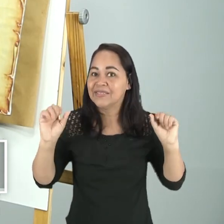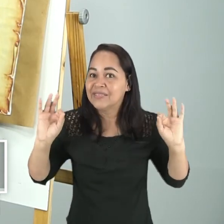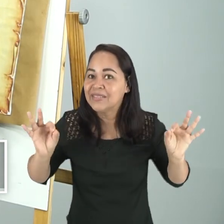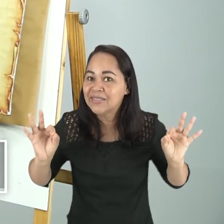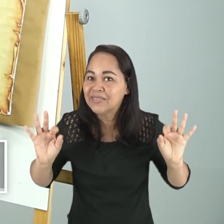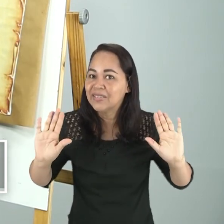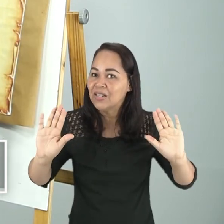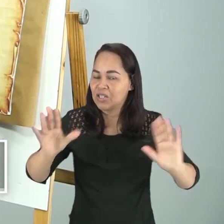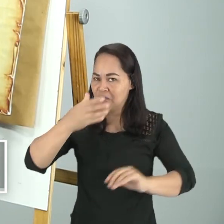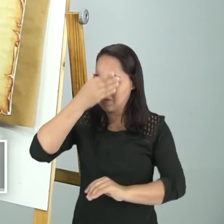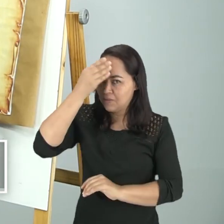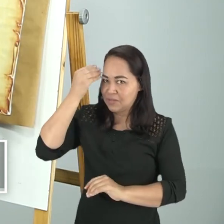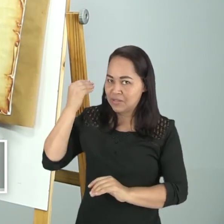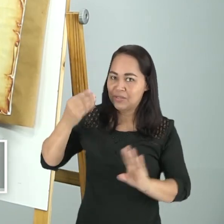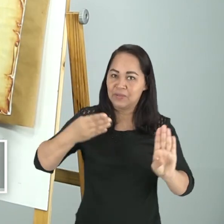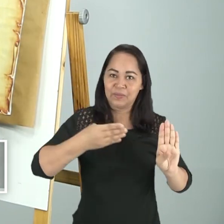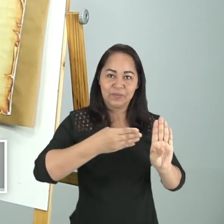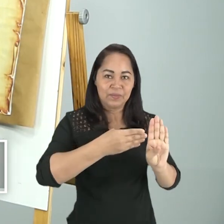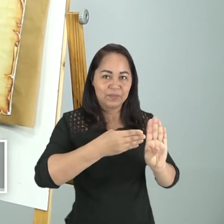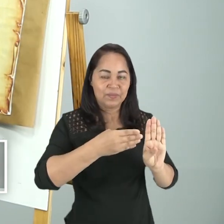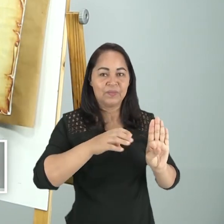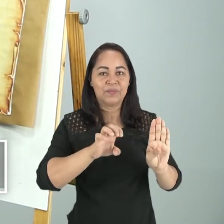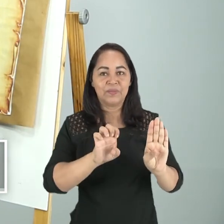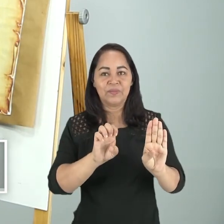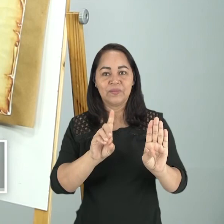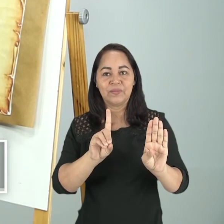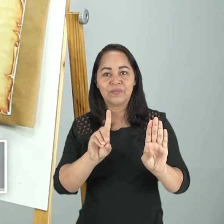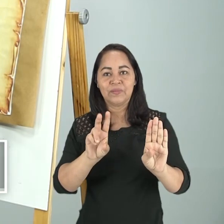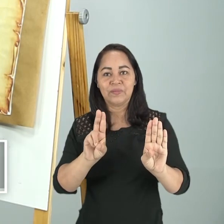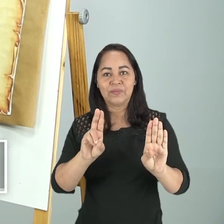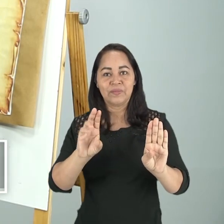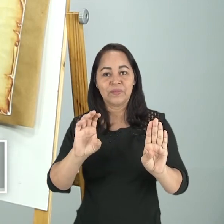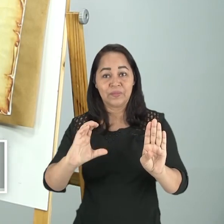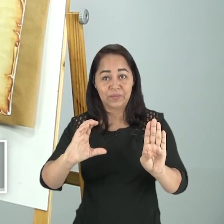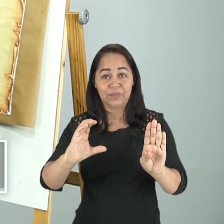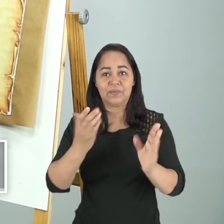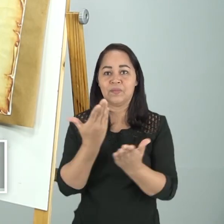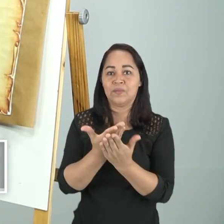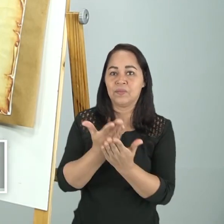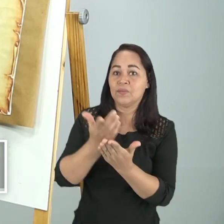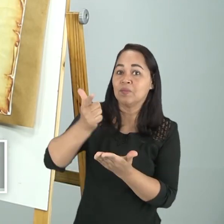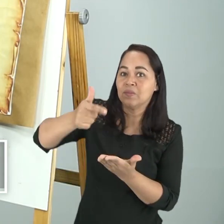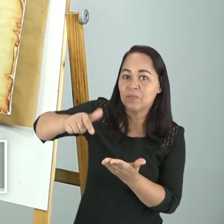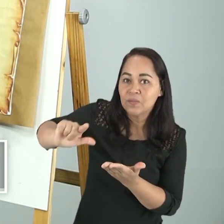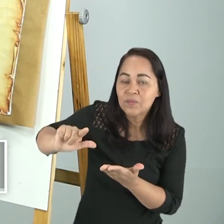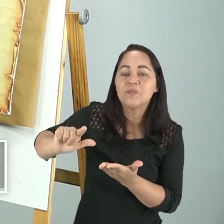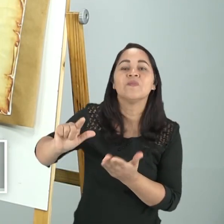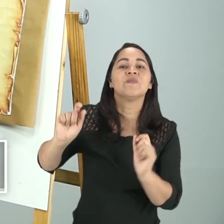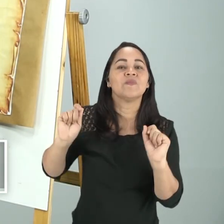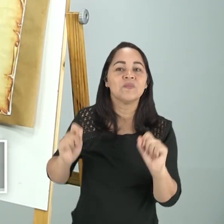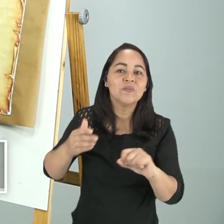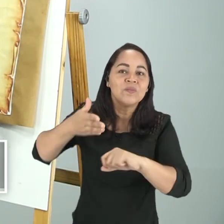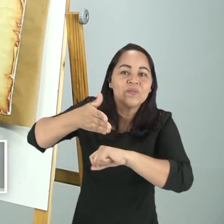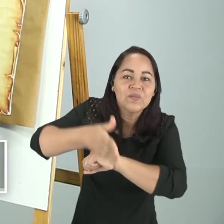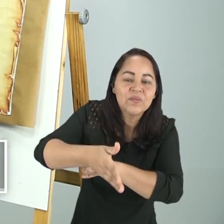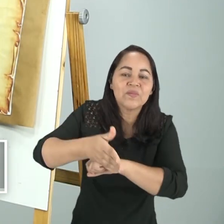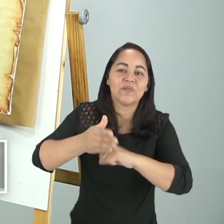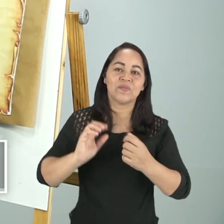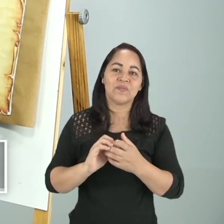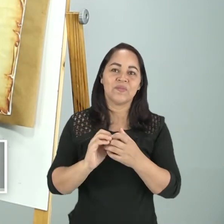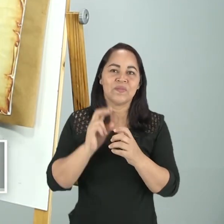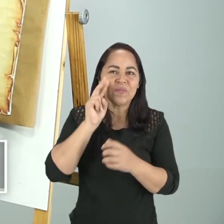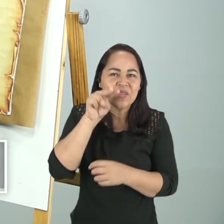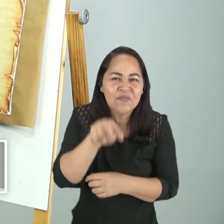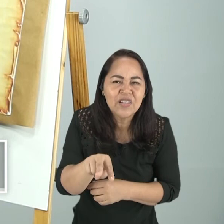não esqueçam, para acessar essa e outras aulas, vamos lá na nossa plataforma Eduque. Vá lá,